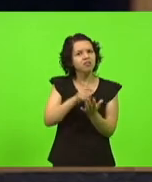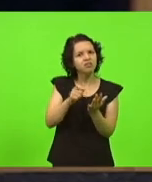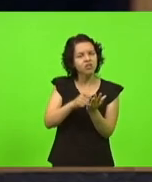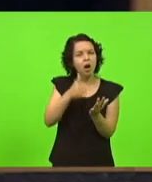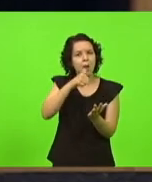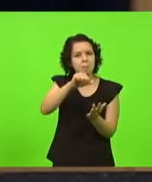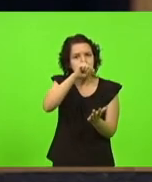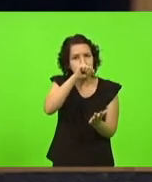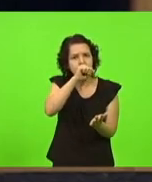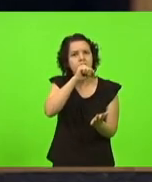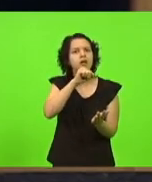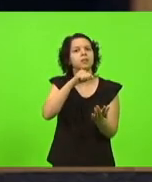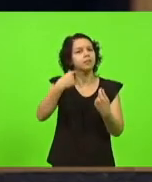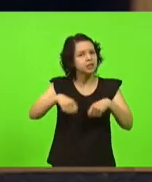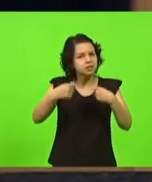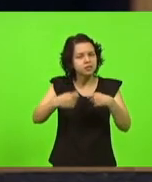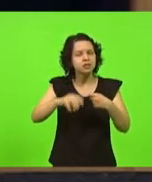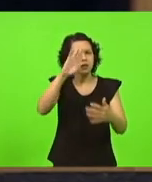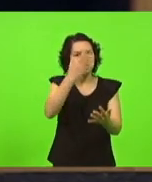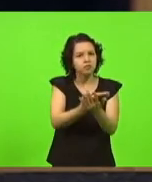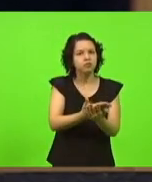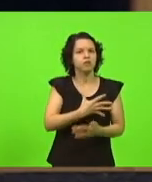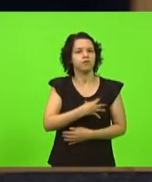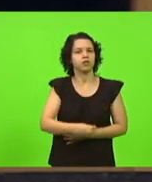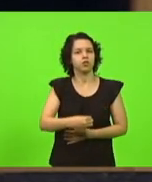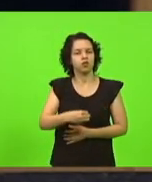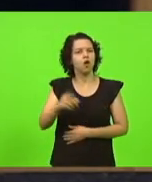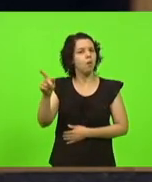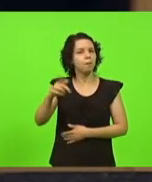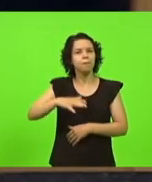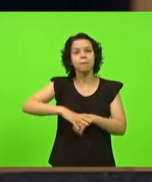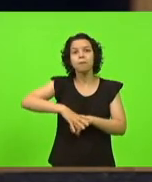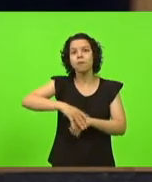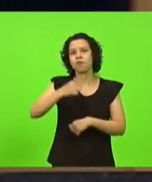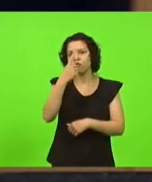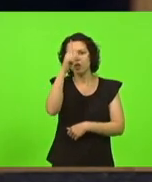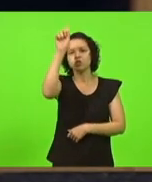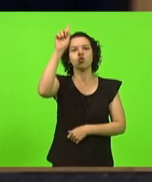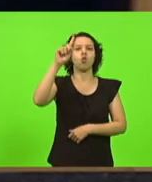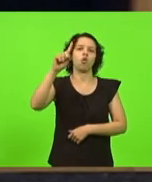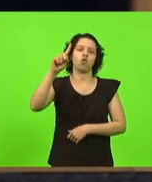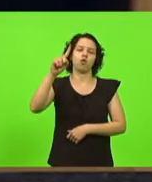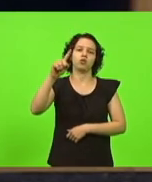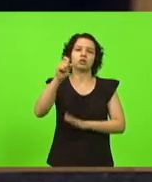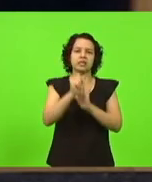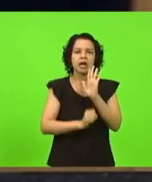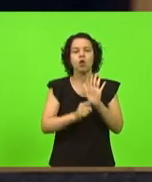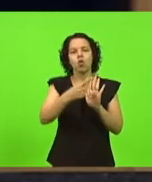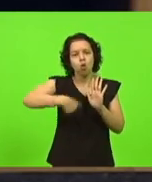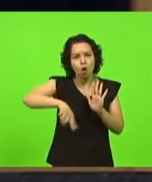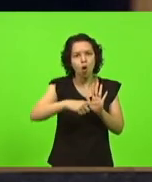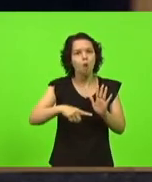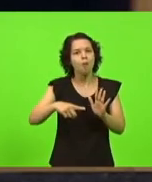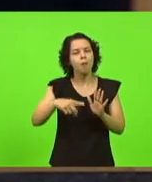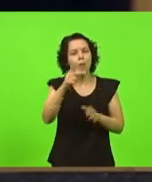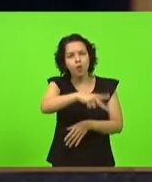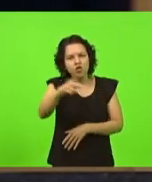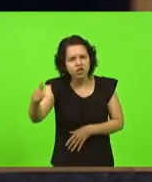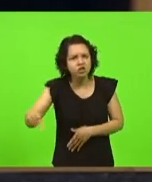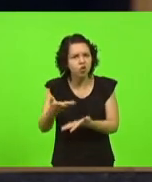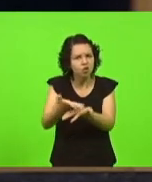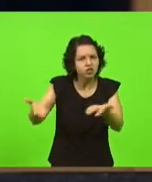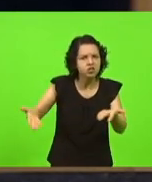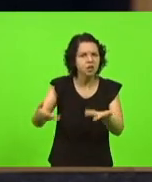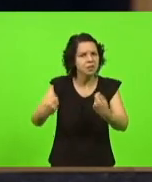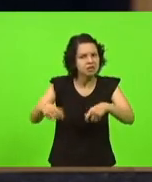seu filho. Ele tornou um maior inventor do século. E é isso que o professor, que nós temos que fazer, incentivar, agregar, não